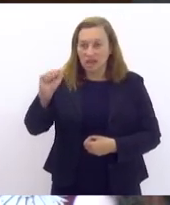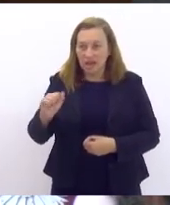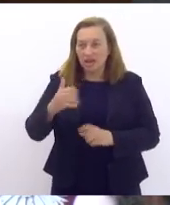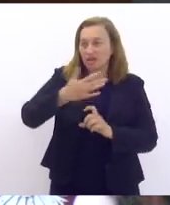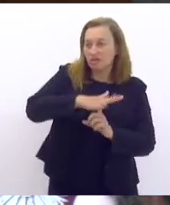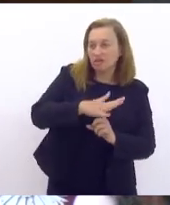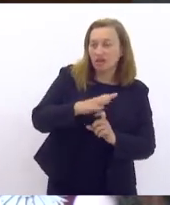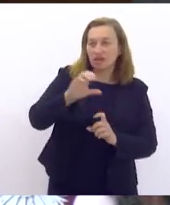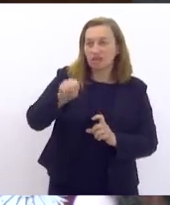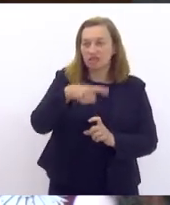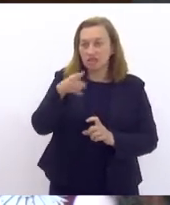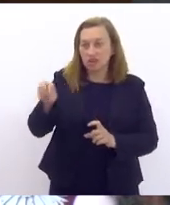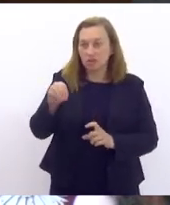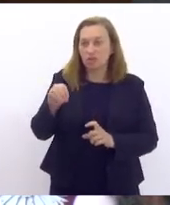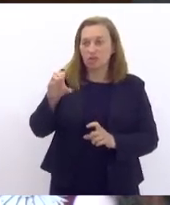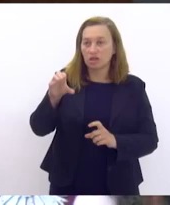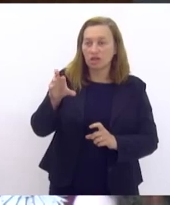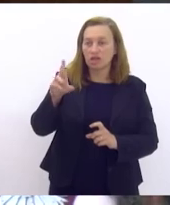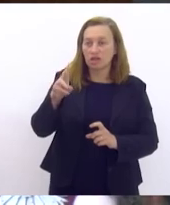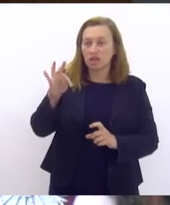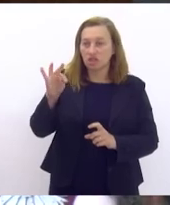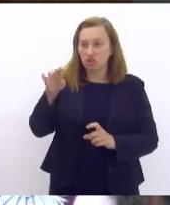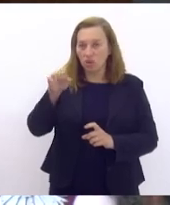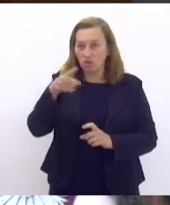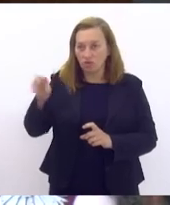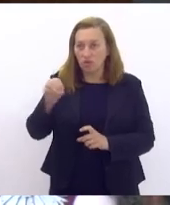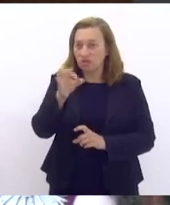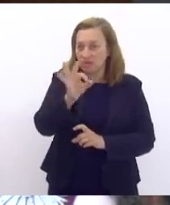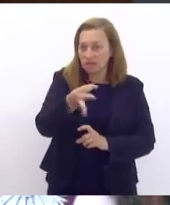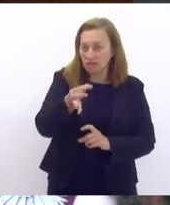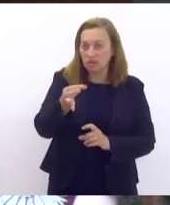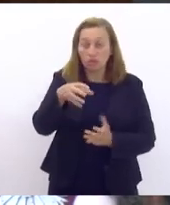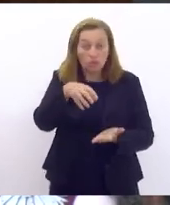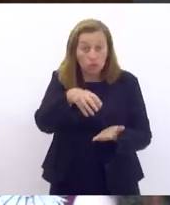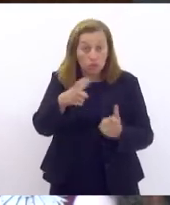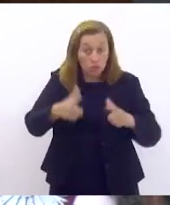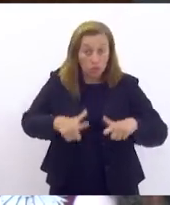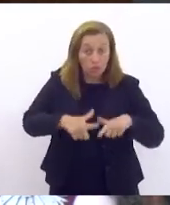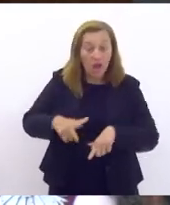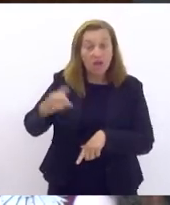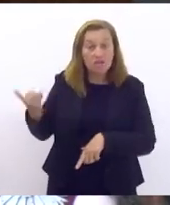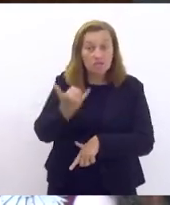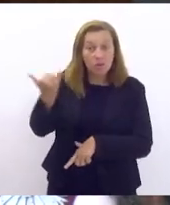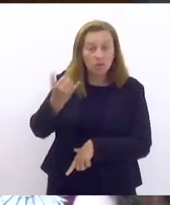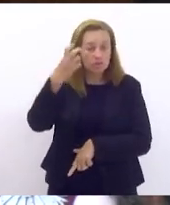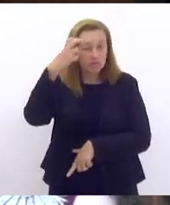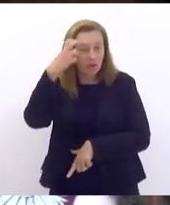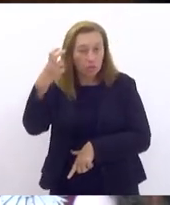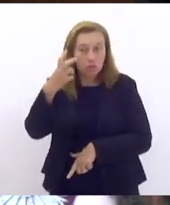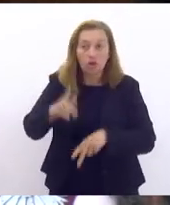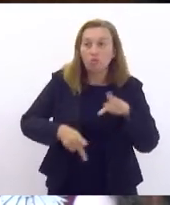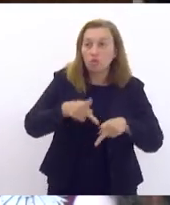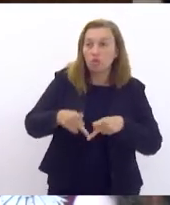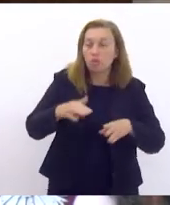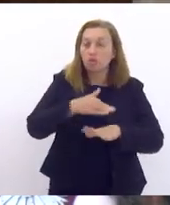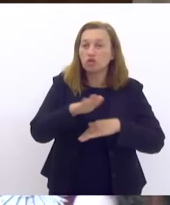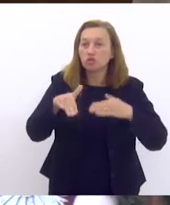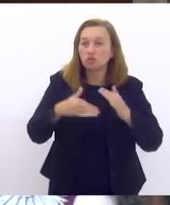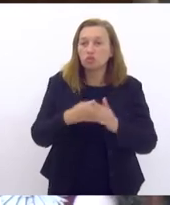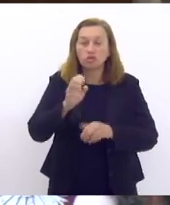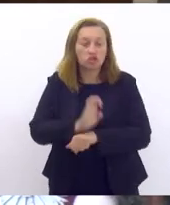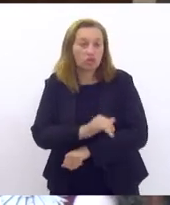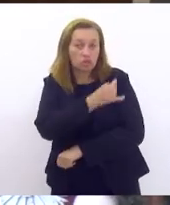São Cristóvão, é de fato um espaço muito importante para o povo de todo o estado do